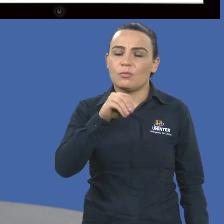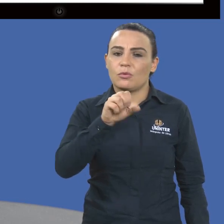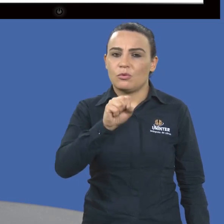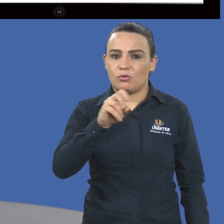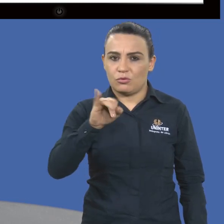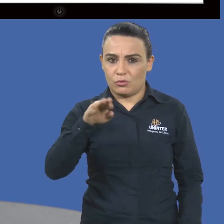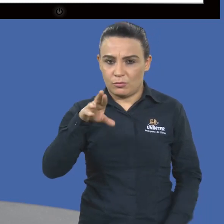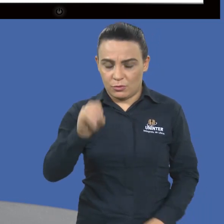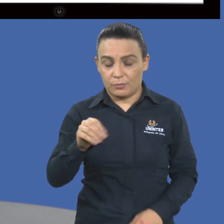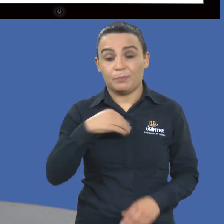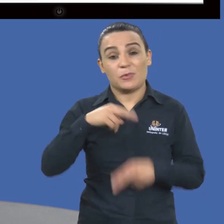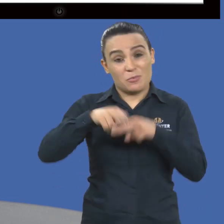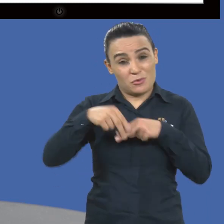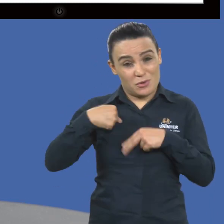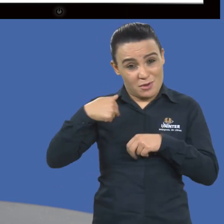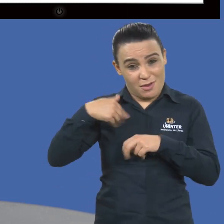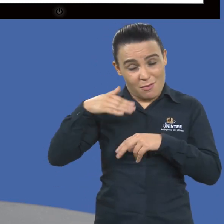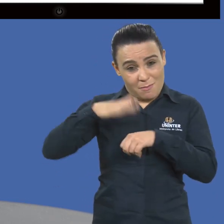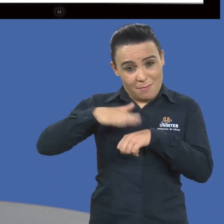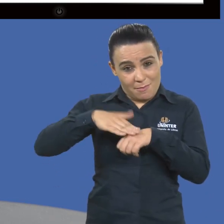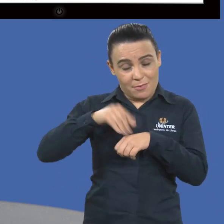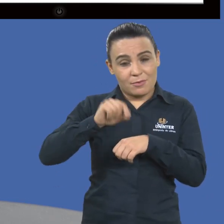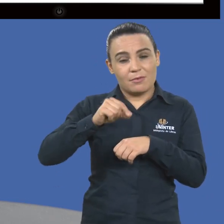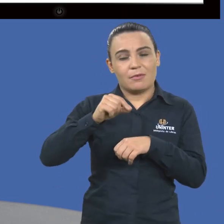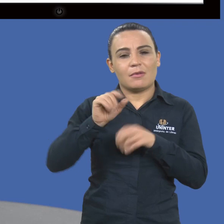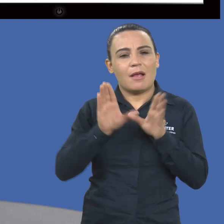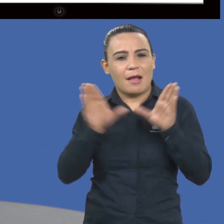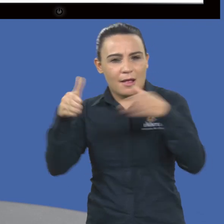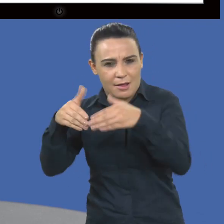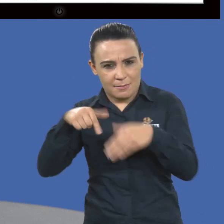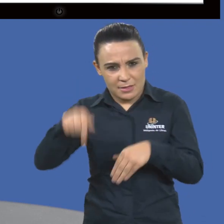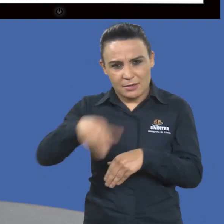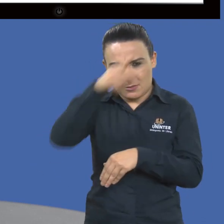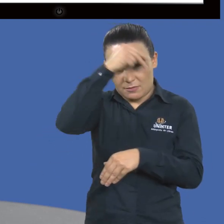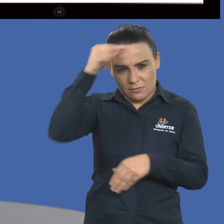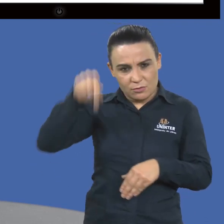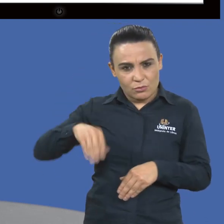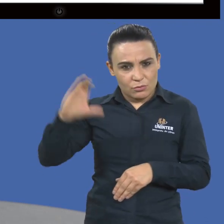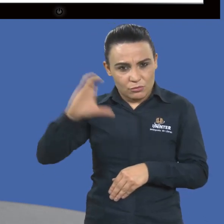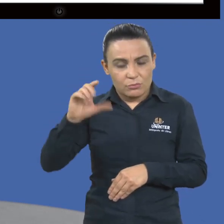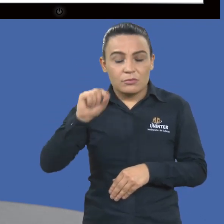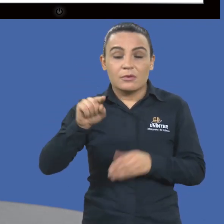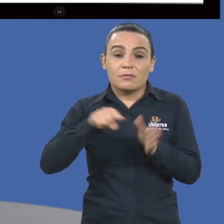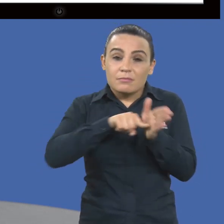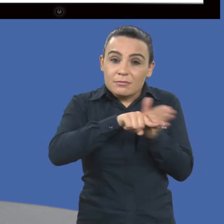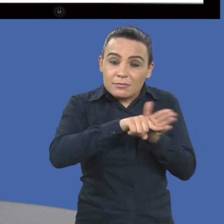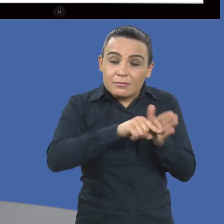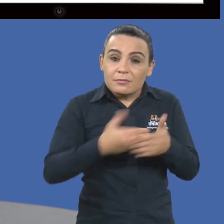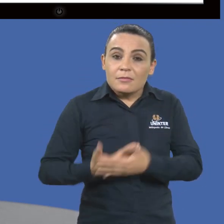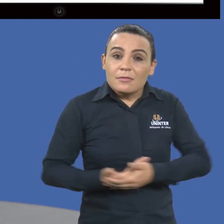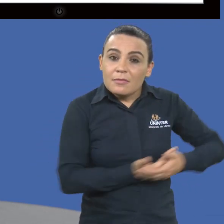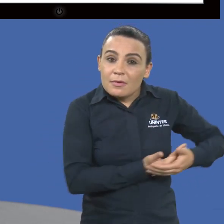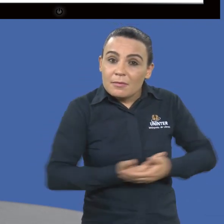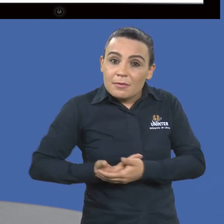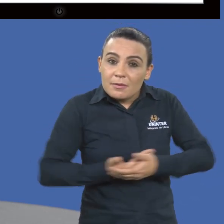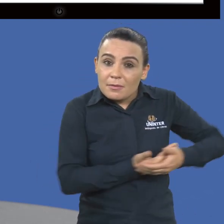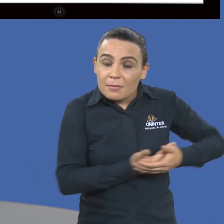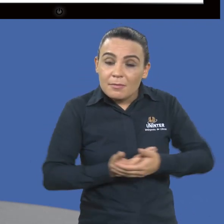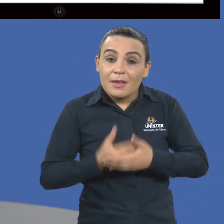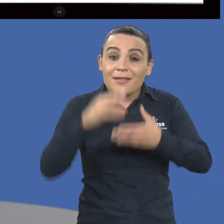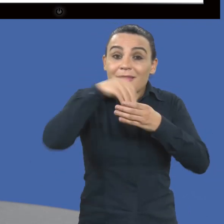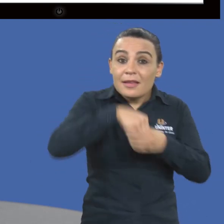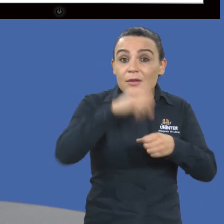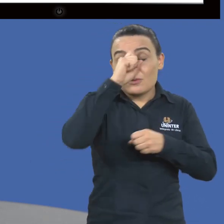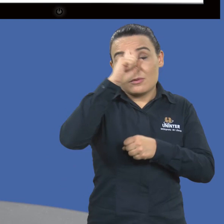ser aprovada aqui na Câmara Municipal de Curitiba, foi de fazer o cariótipo